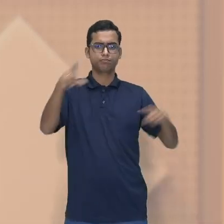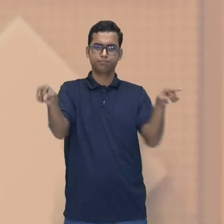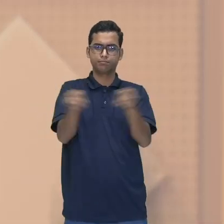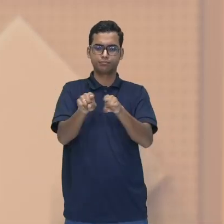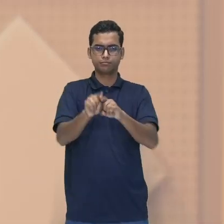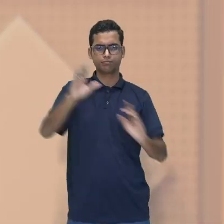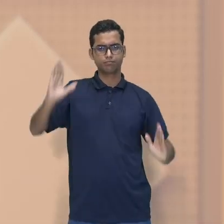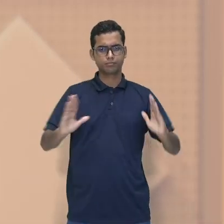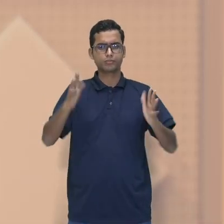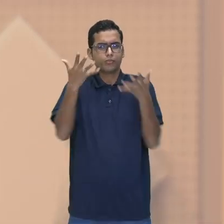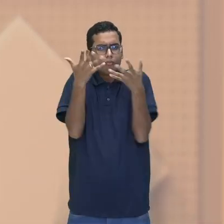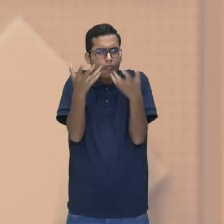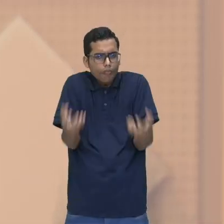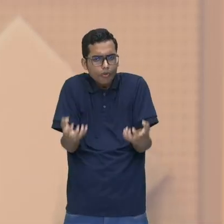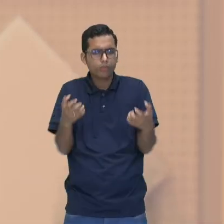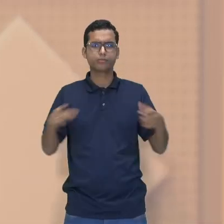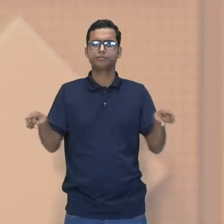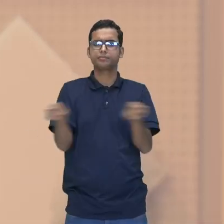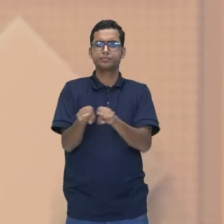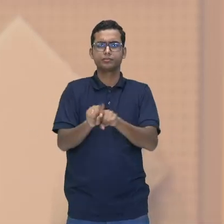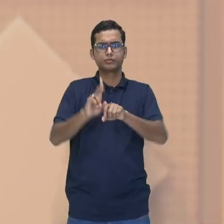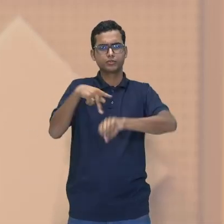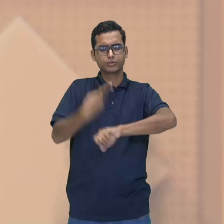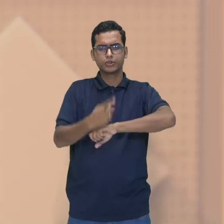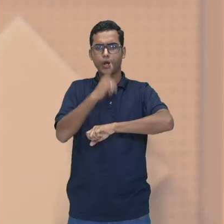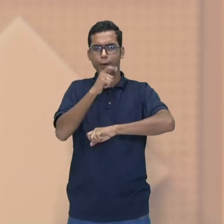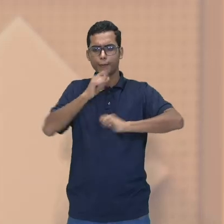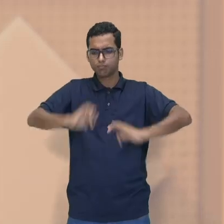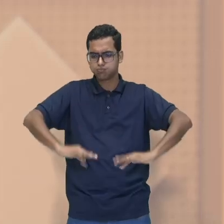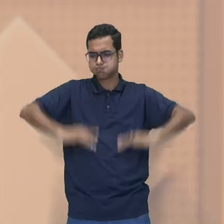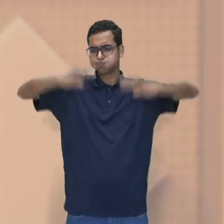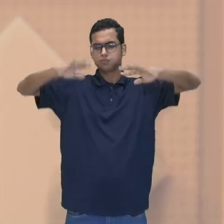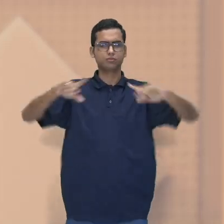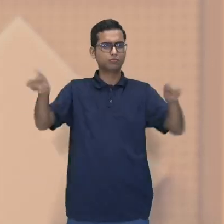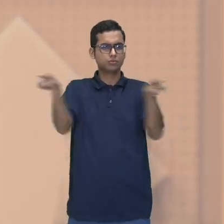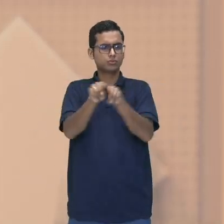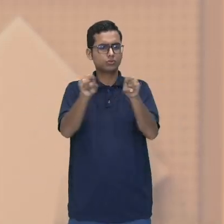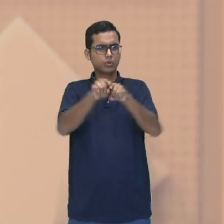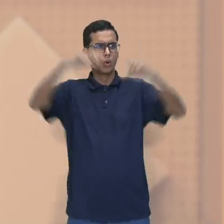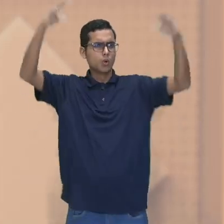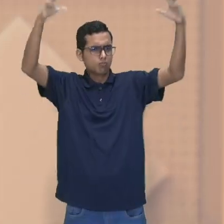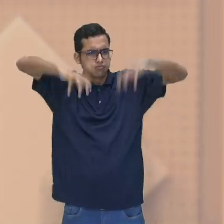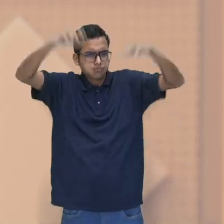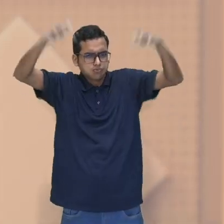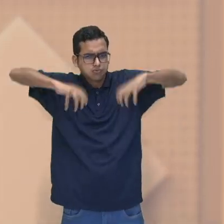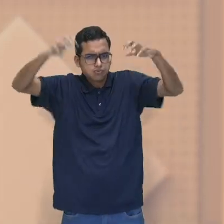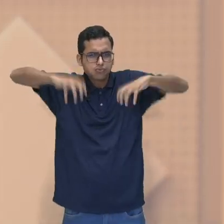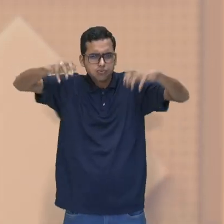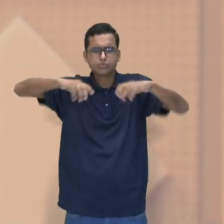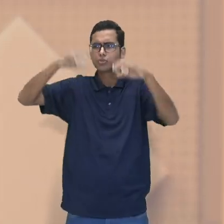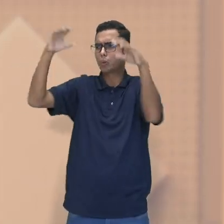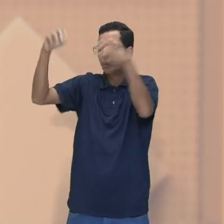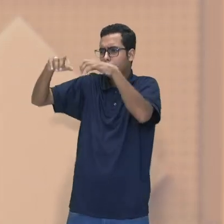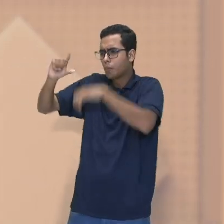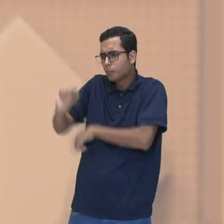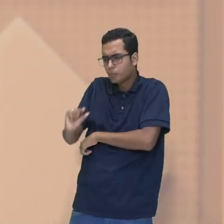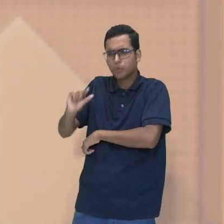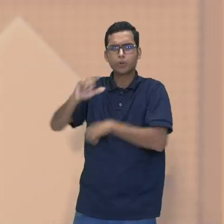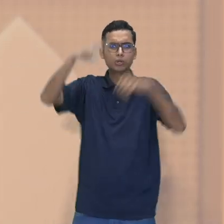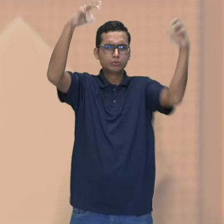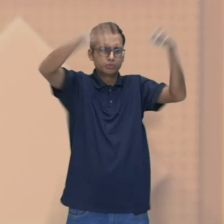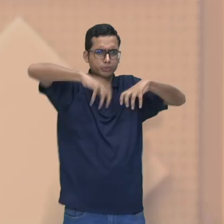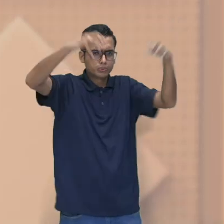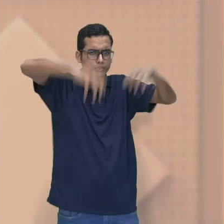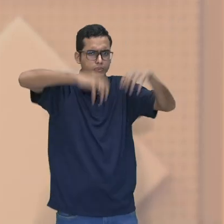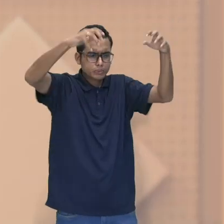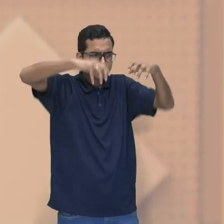de seca, o período de cheia, o período de muitas chuvas, por que está chovendo mais, por que está chovendo menos. Então, todas